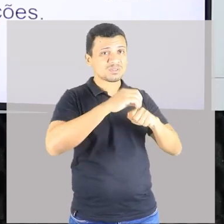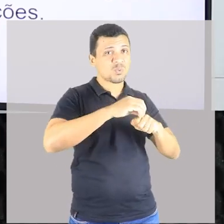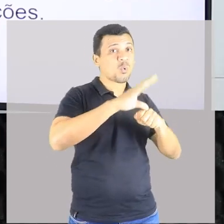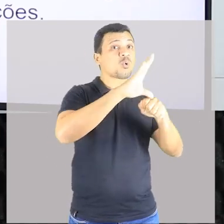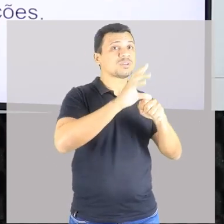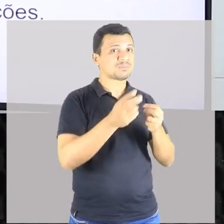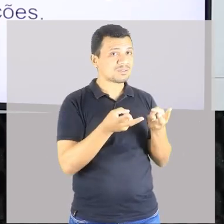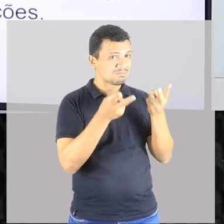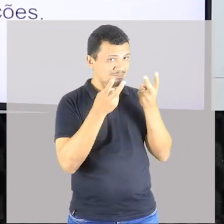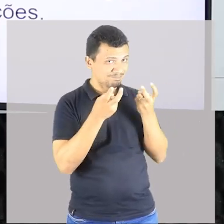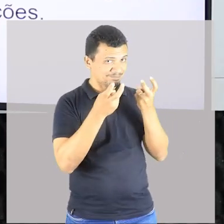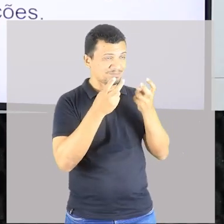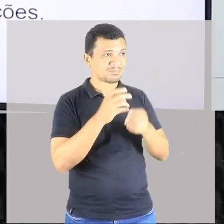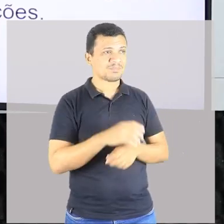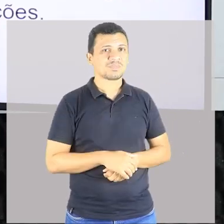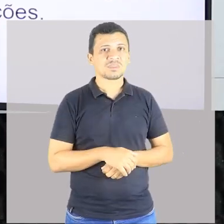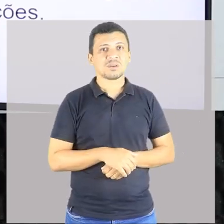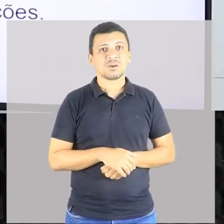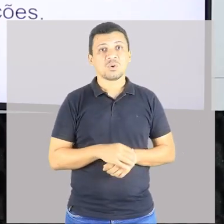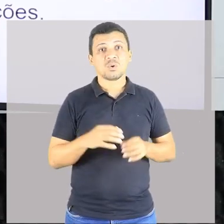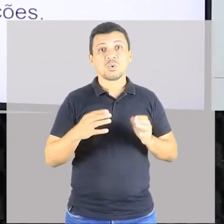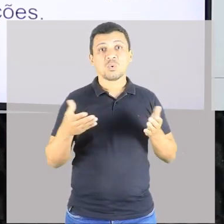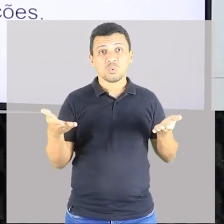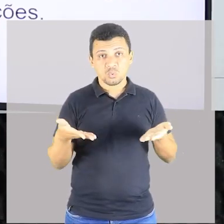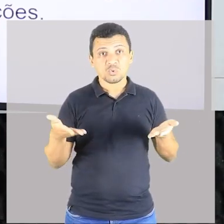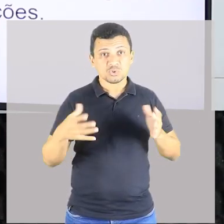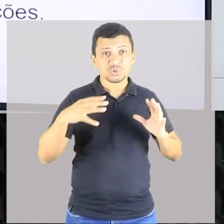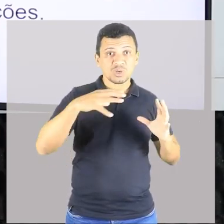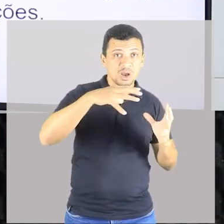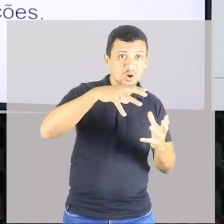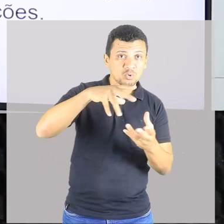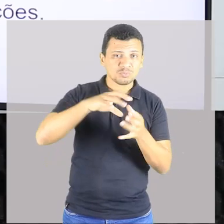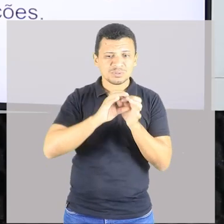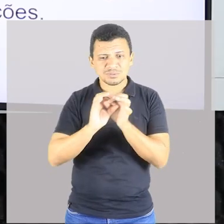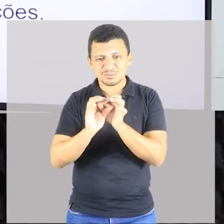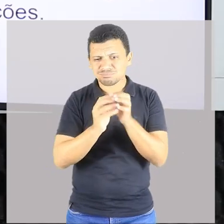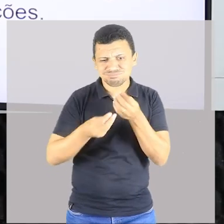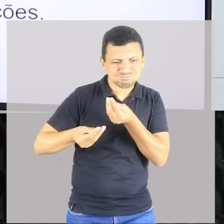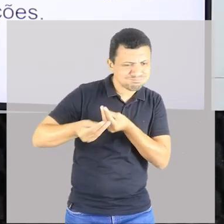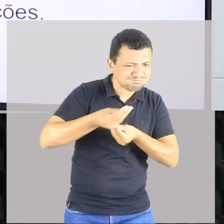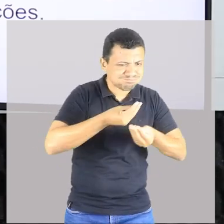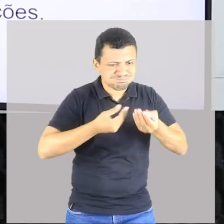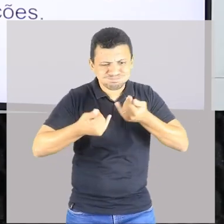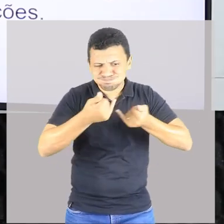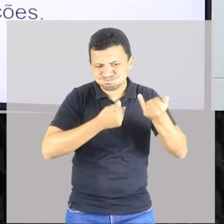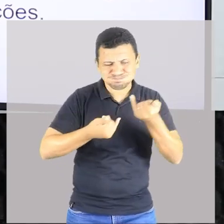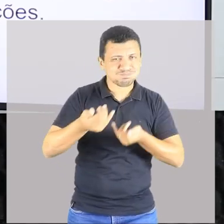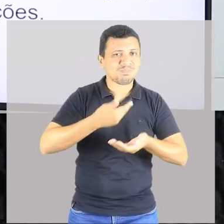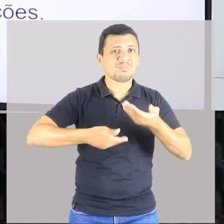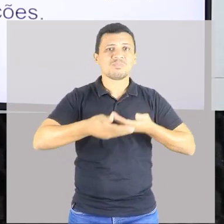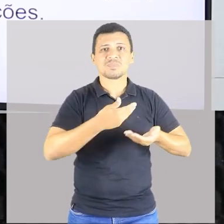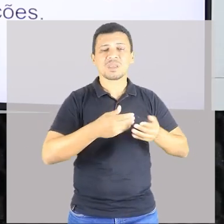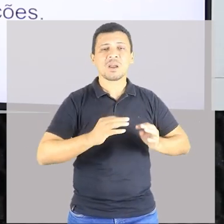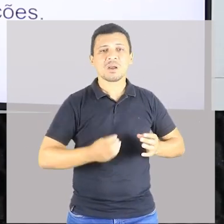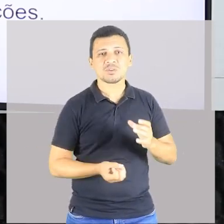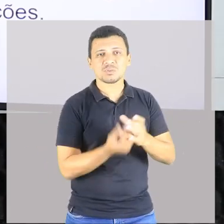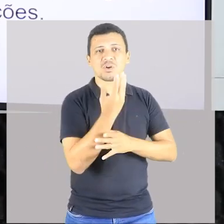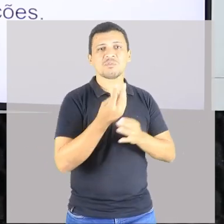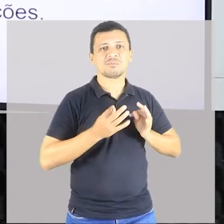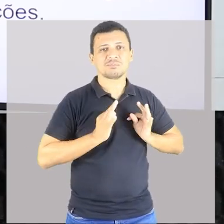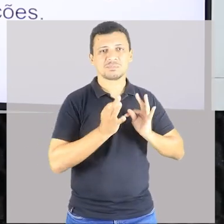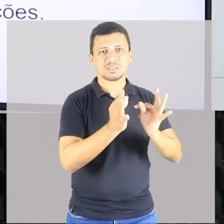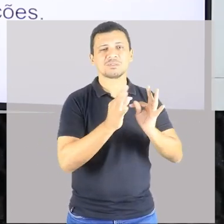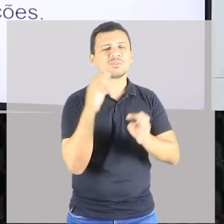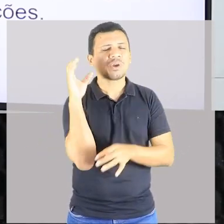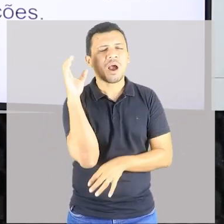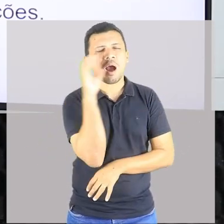certo? Hoje, a globalização, com esse aumento de trocas de informações, ela possibilita o desenvolvimento de novas tecnologias de maneira